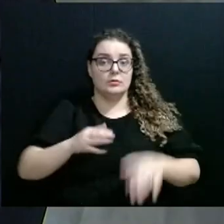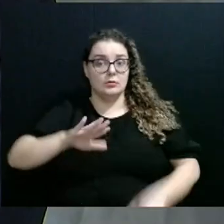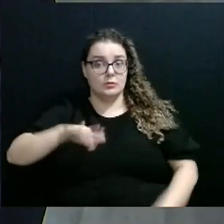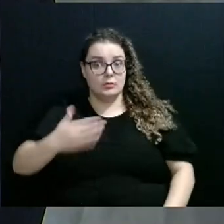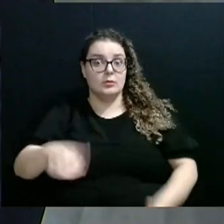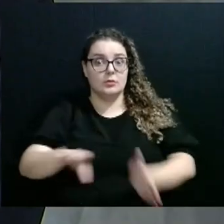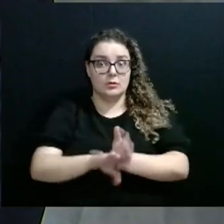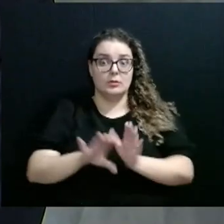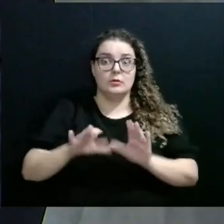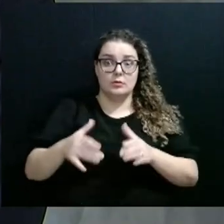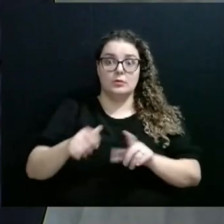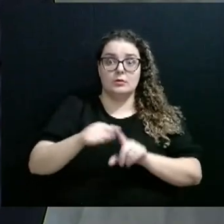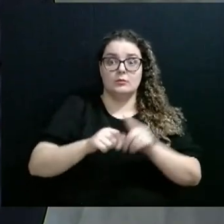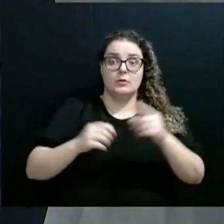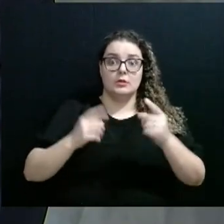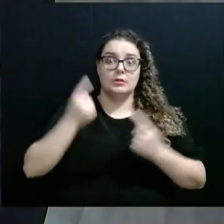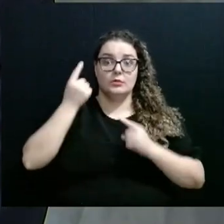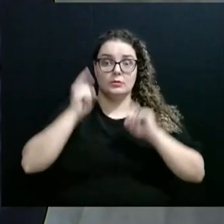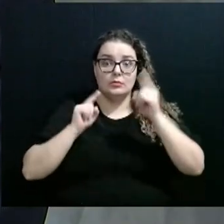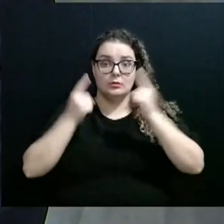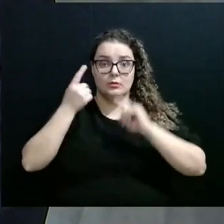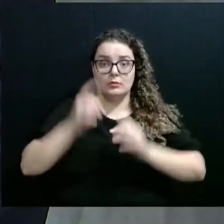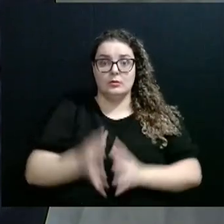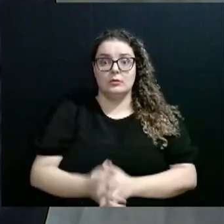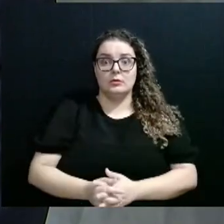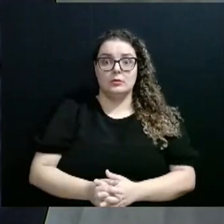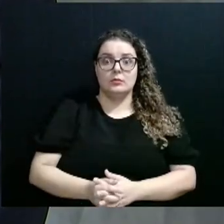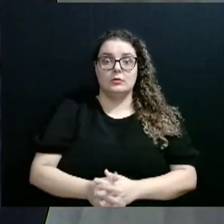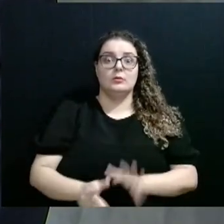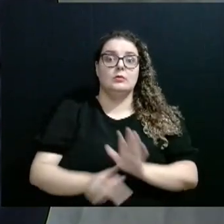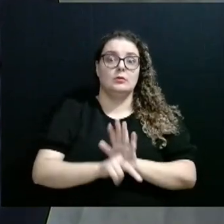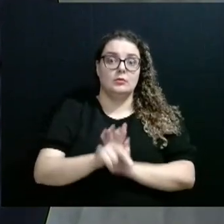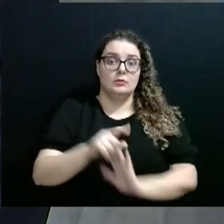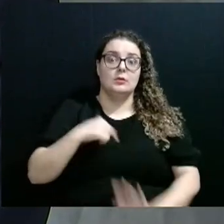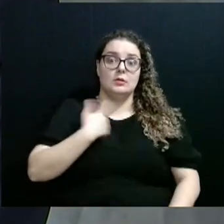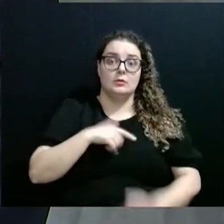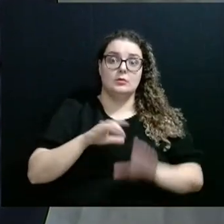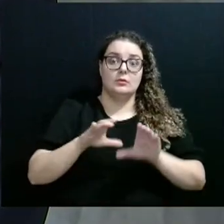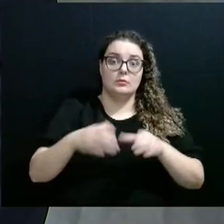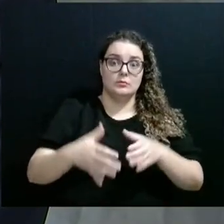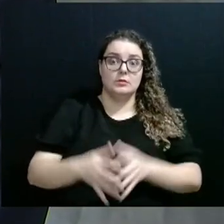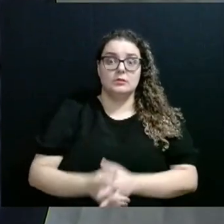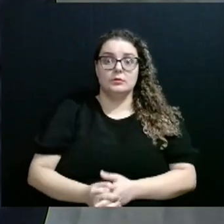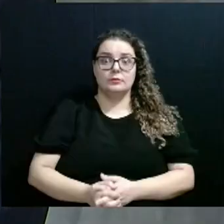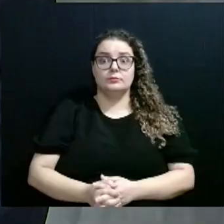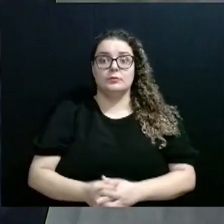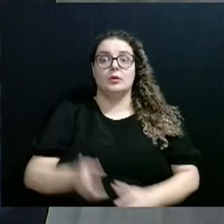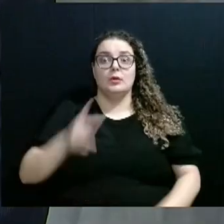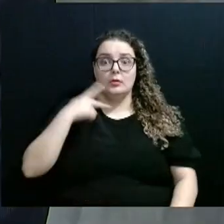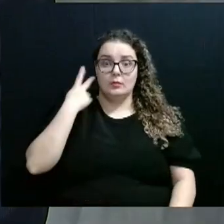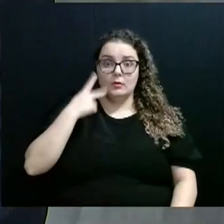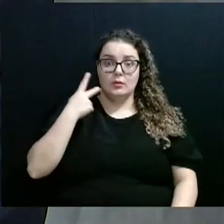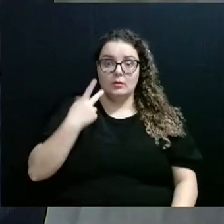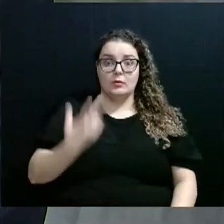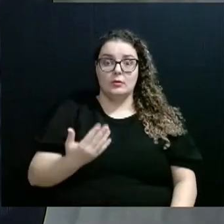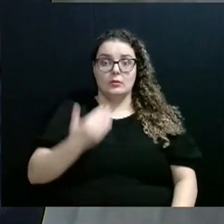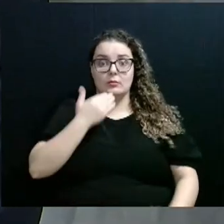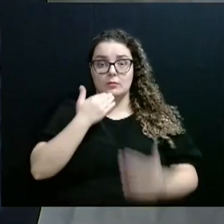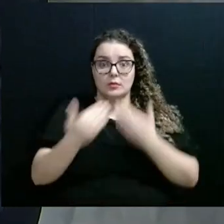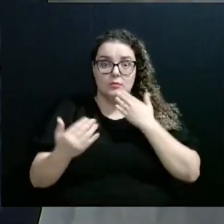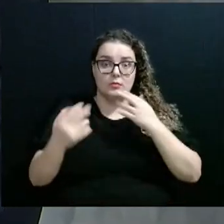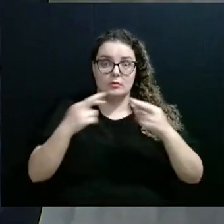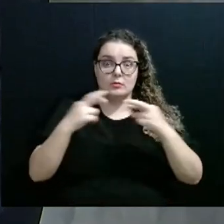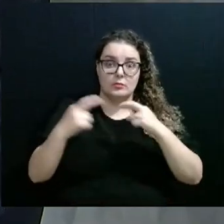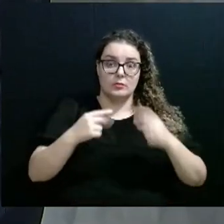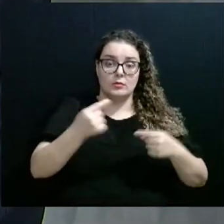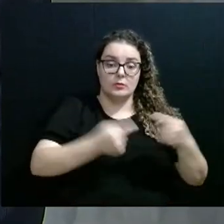fevereiro, o projeto estava na nossa comissão, vereadores quiseram pedir vistas, os debates foram